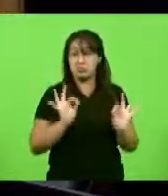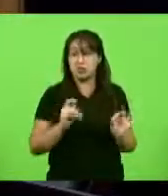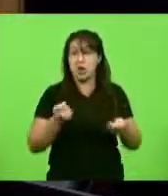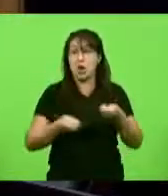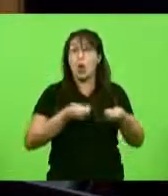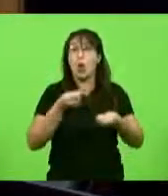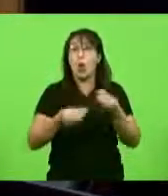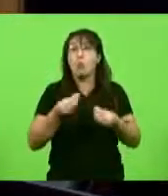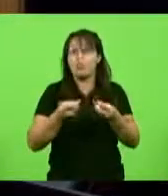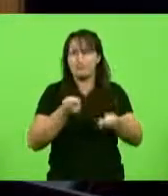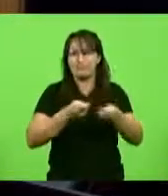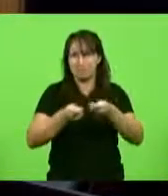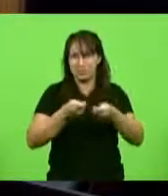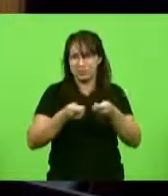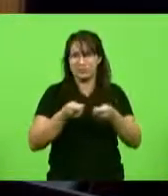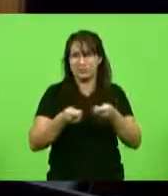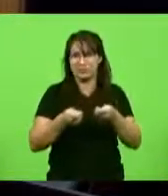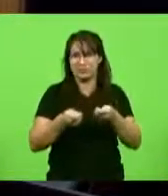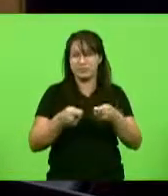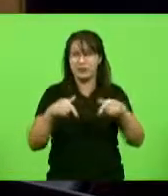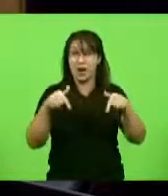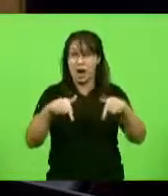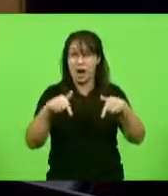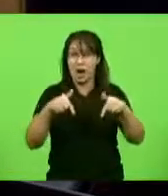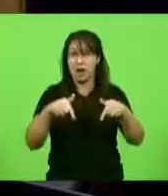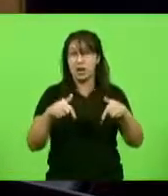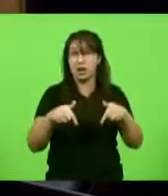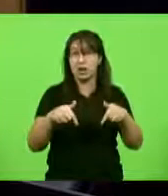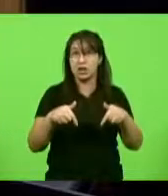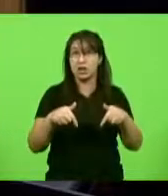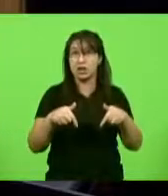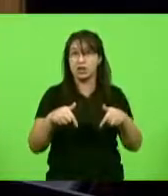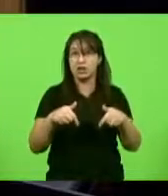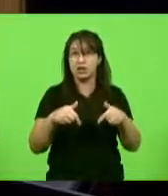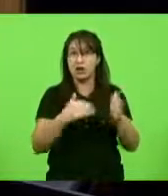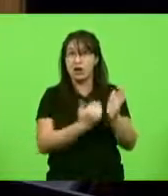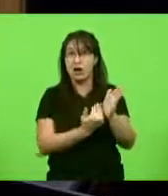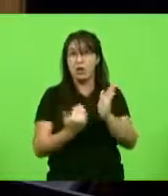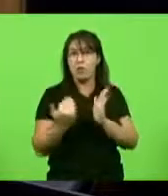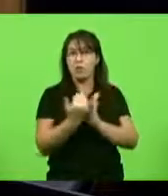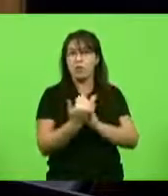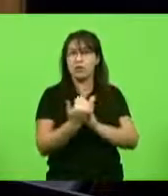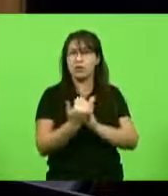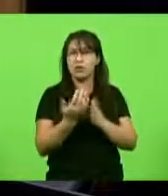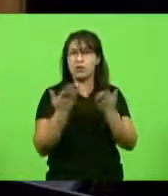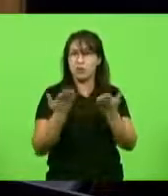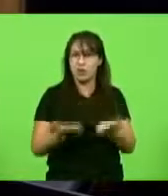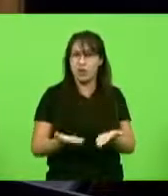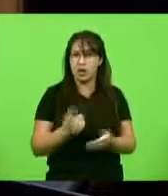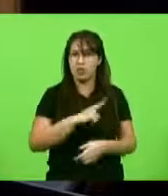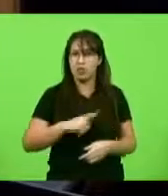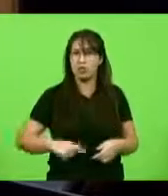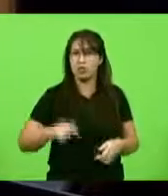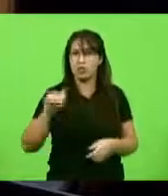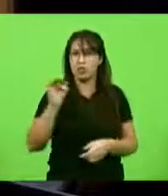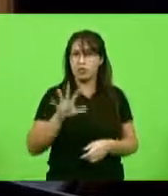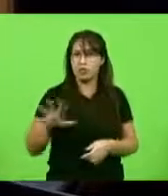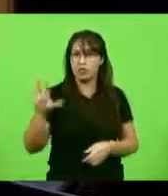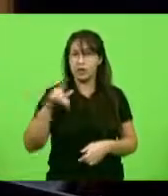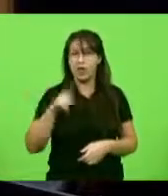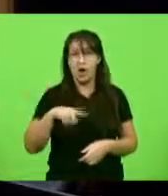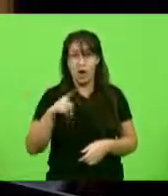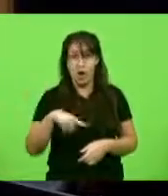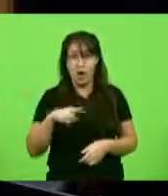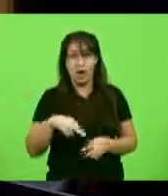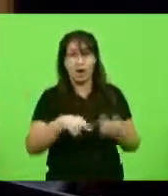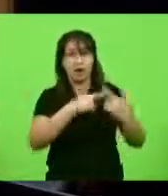negociado, está, vamos dizer assim, adiantando ao governo federal em obras que são de responsabilidade